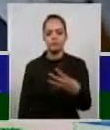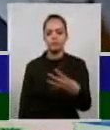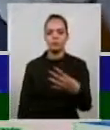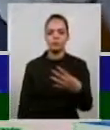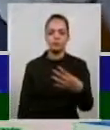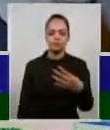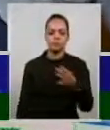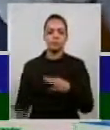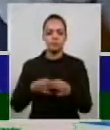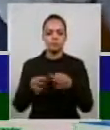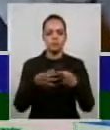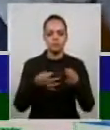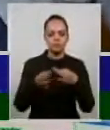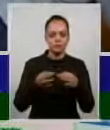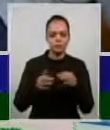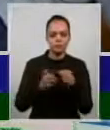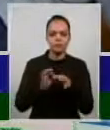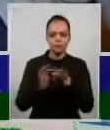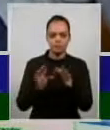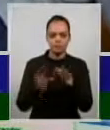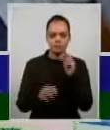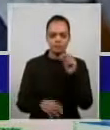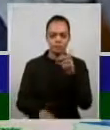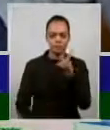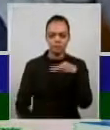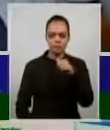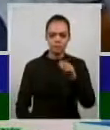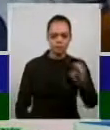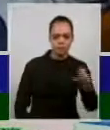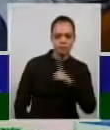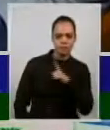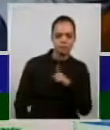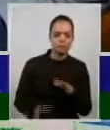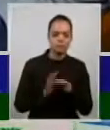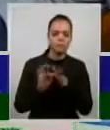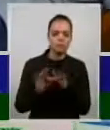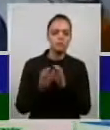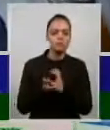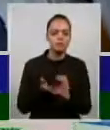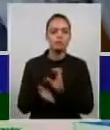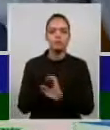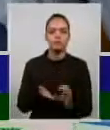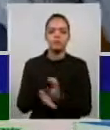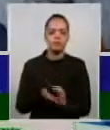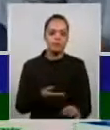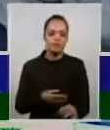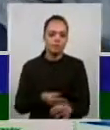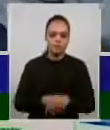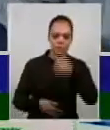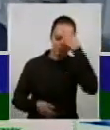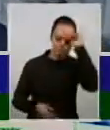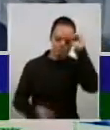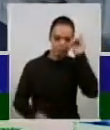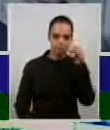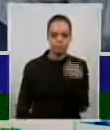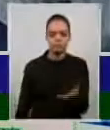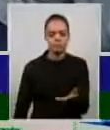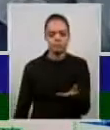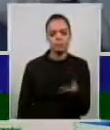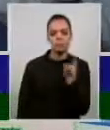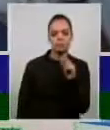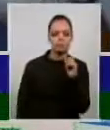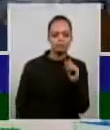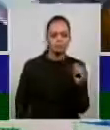721/2014. Projeto que autoriza o DEMAI a fazer parceria e investimentos em propriedades rurais